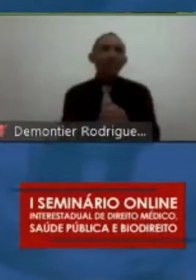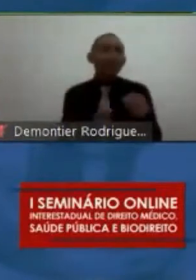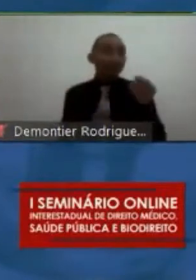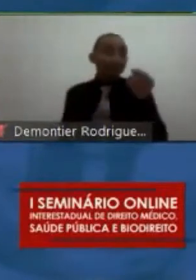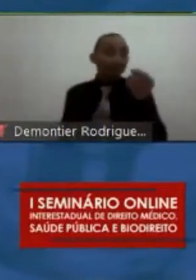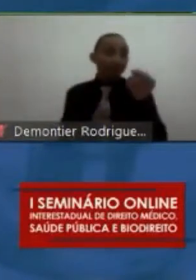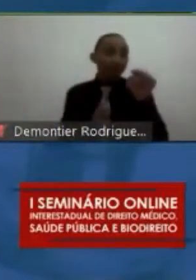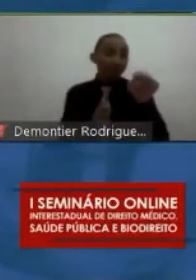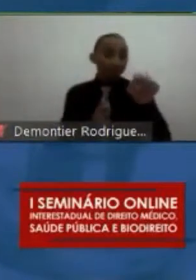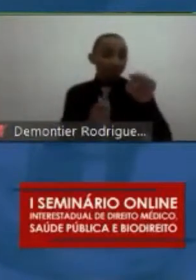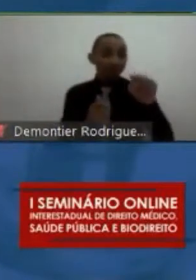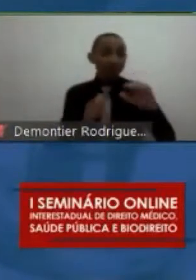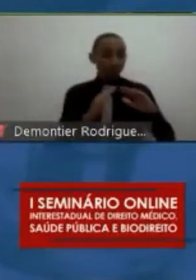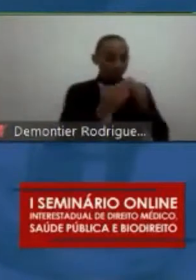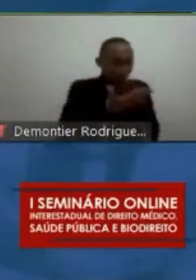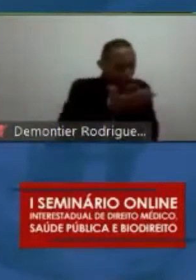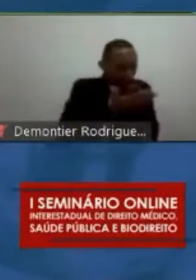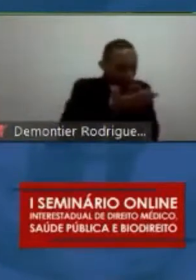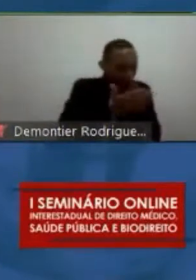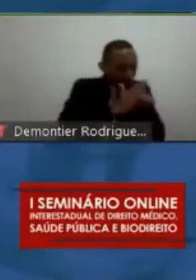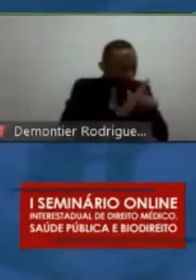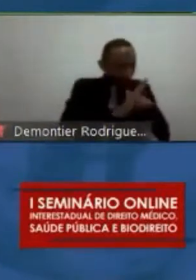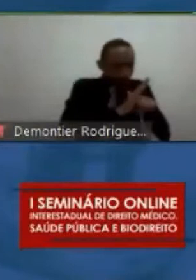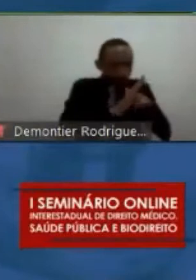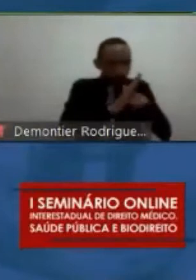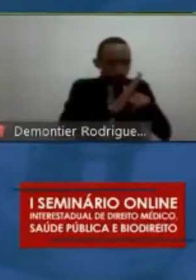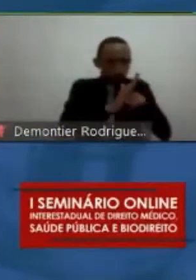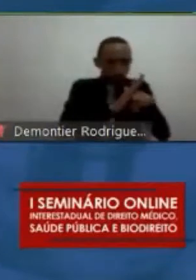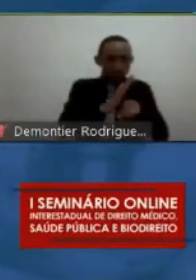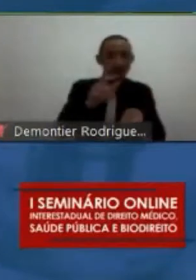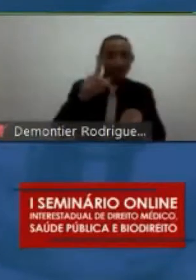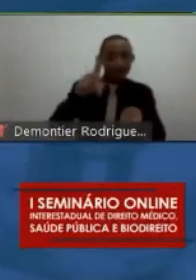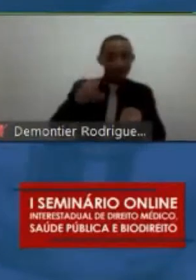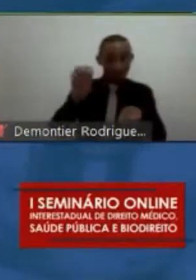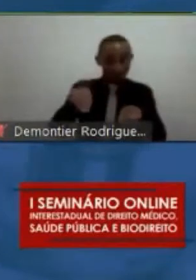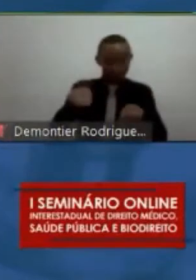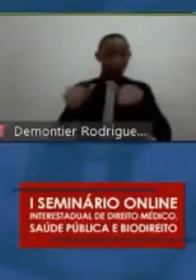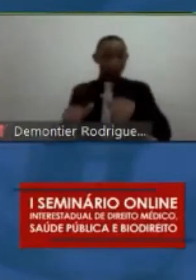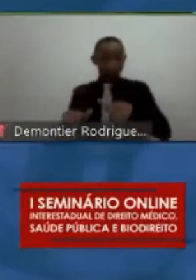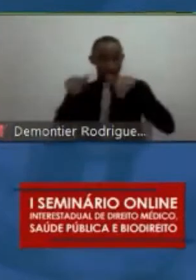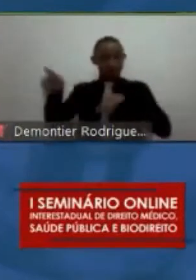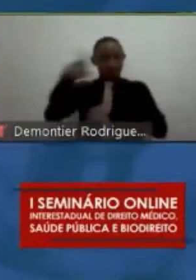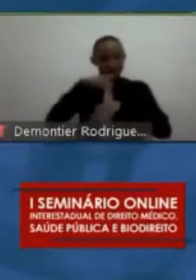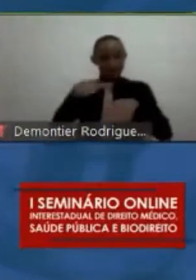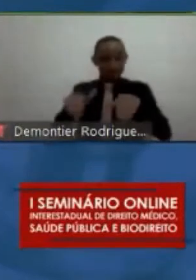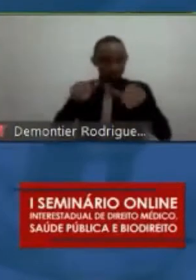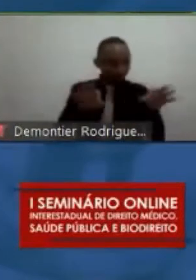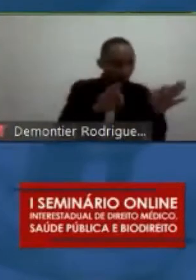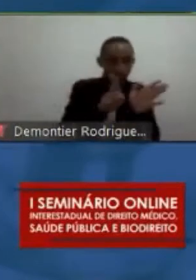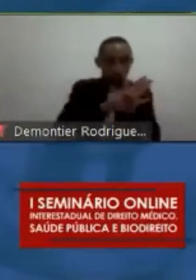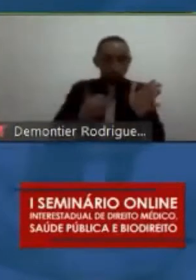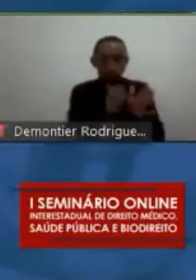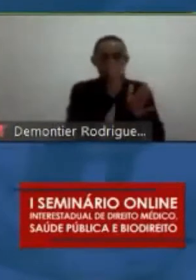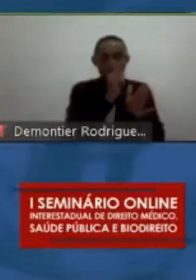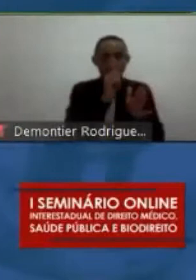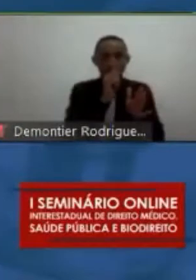é o estudo de mais amplo alcance que foi feito na Austrália. Eles fizeram um programa nacional, é